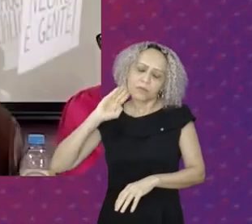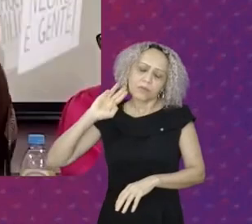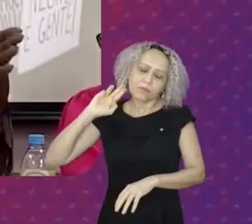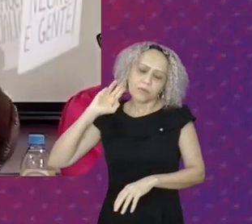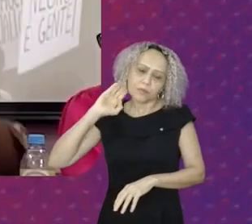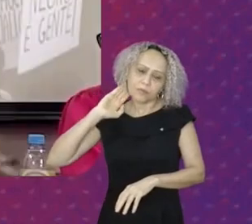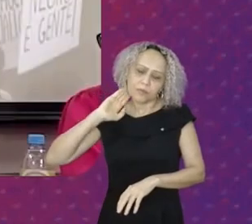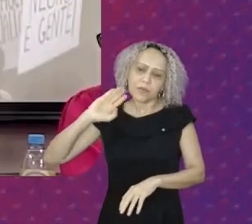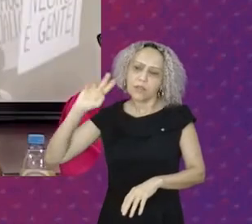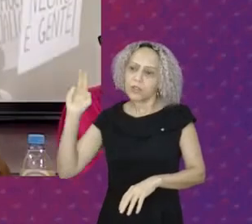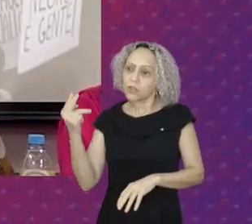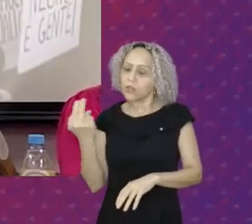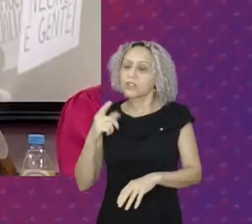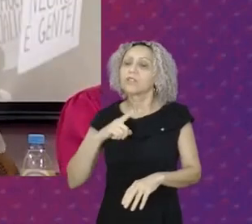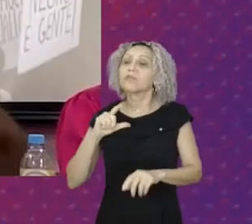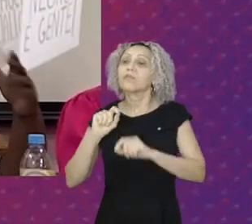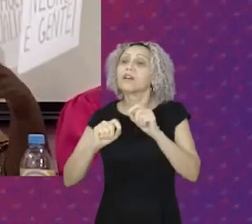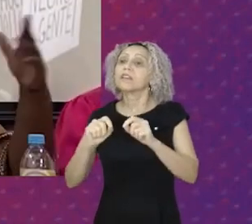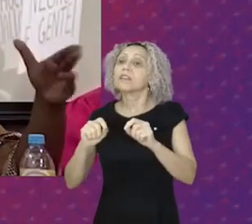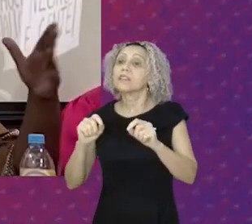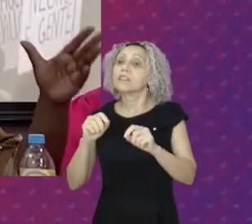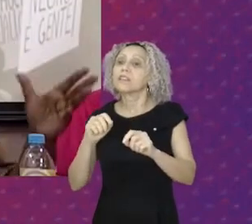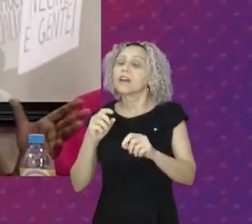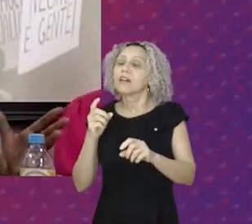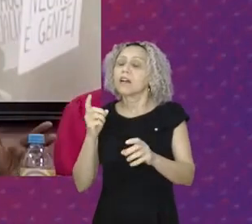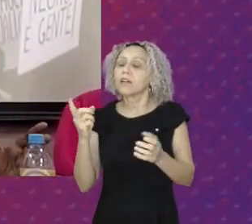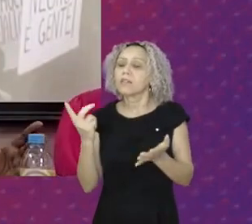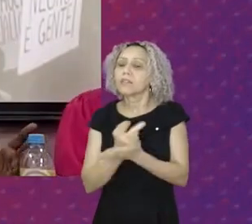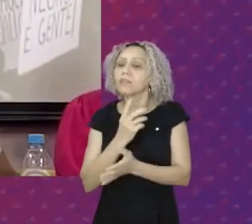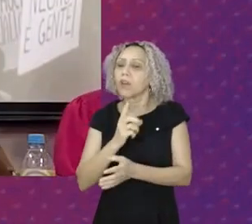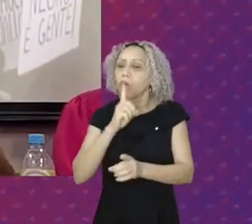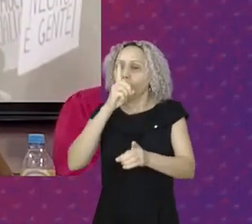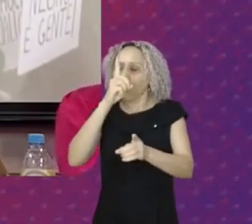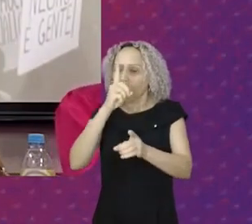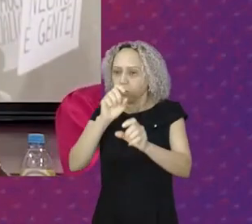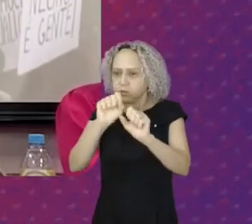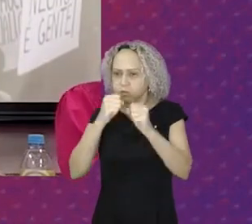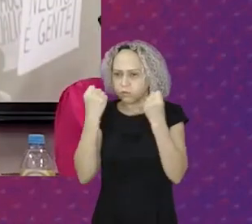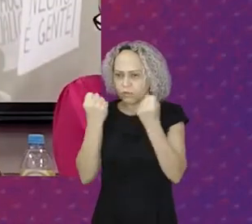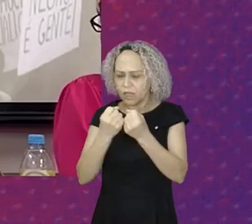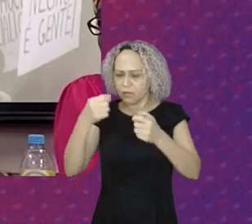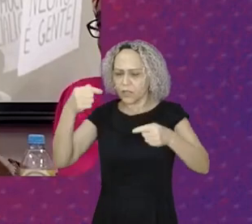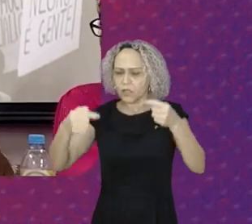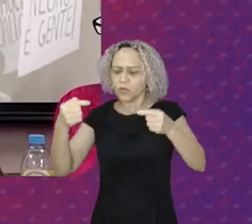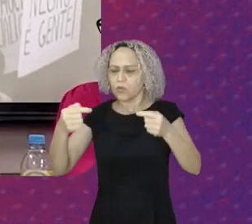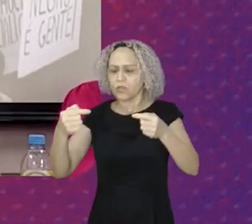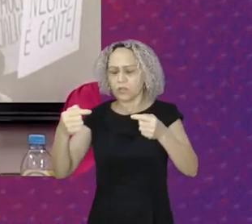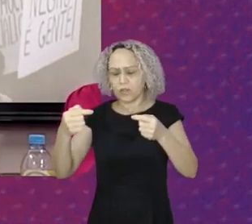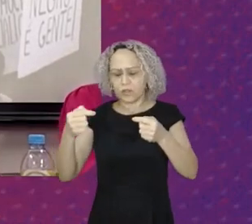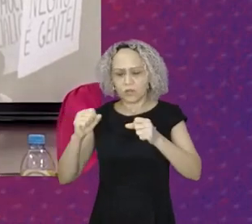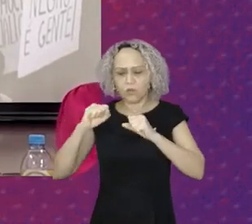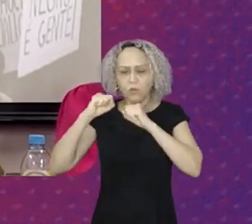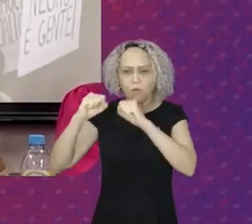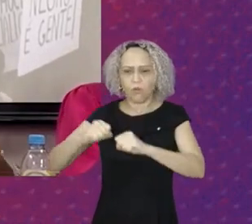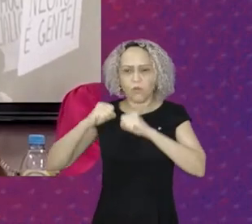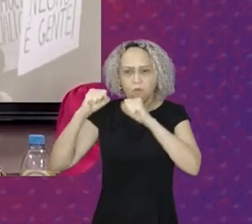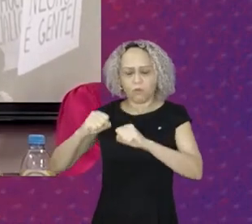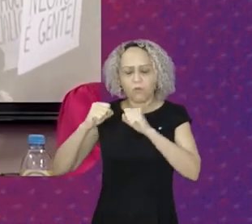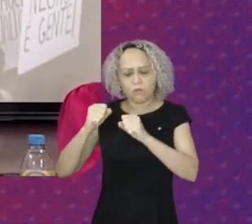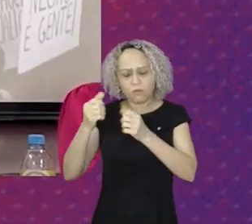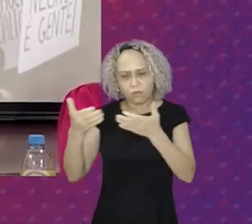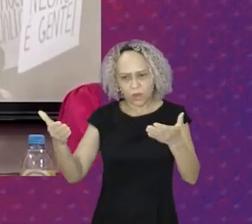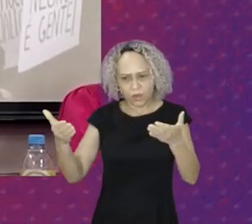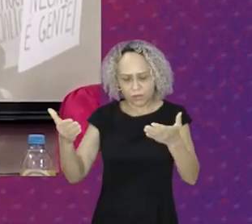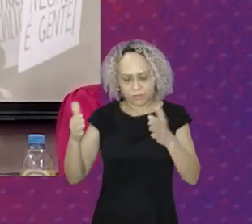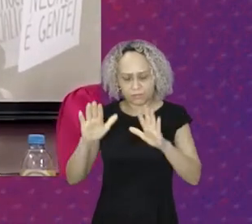MNU. Mundi está aqui, e muitos outros que a gente tem no país de movimentos que vão se organizar. Os